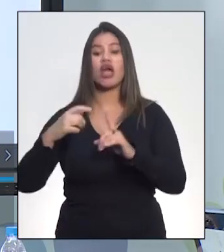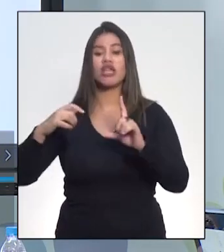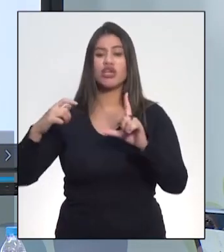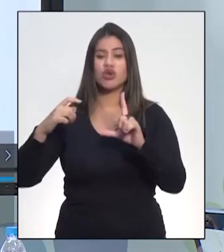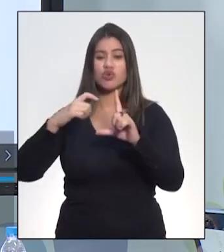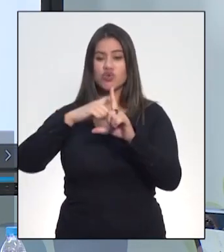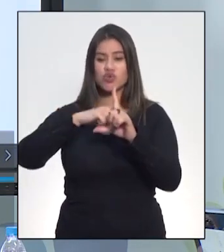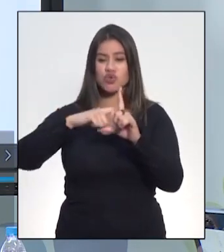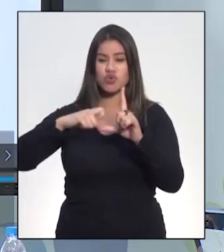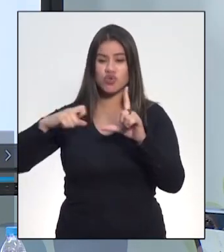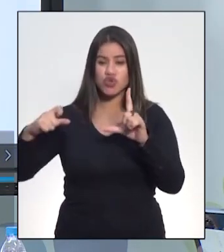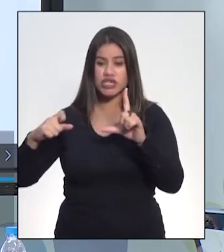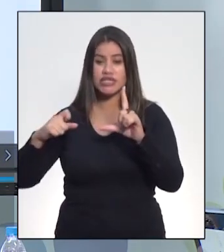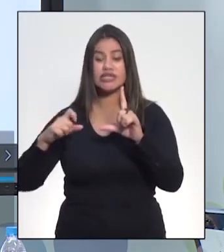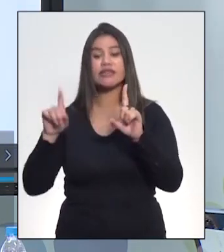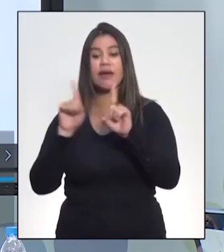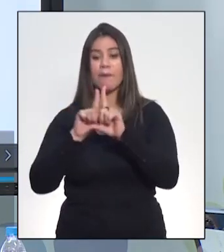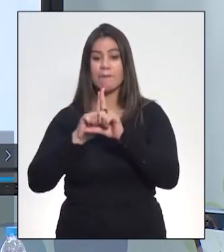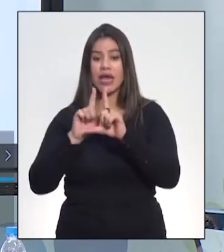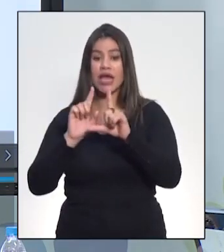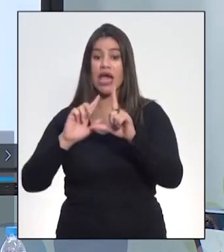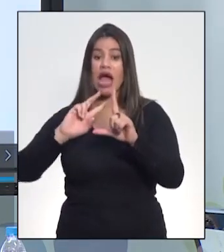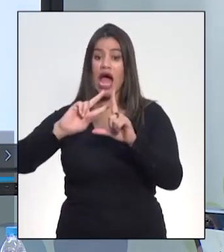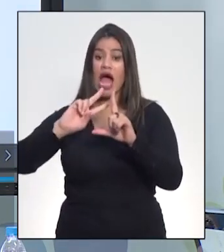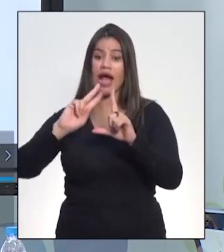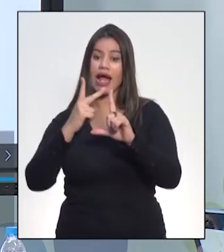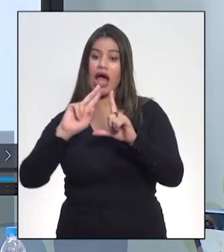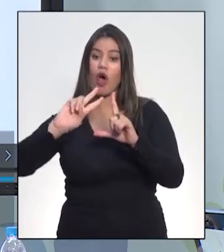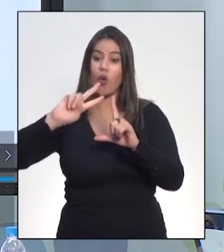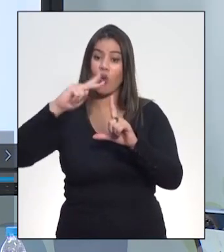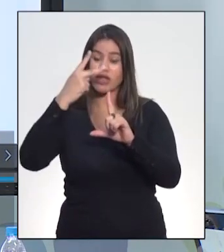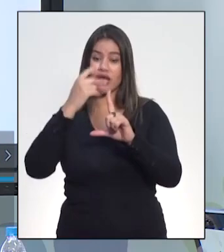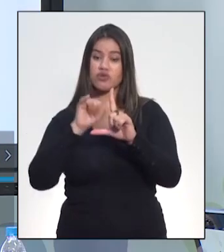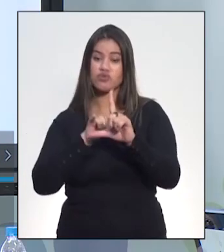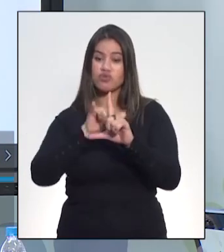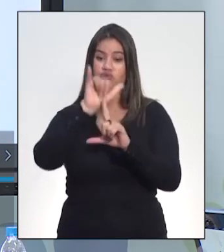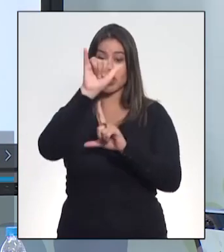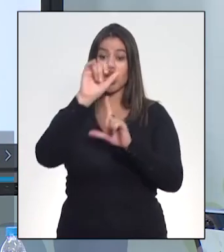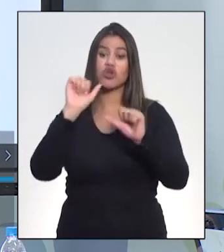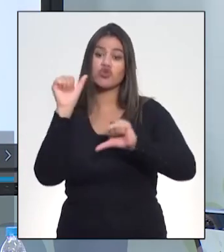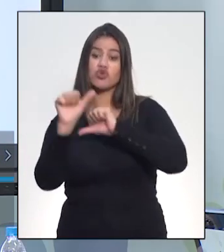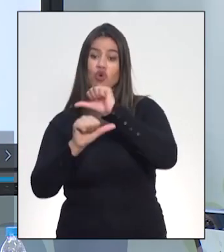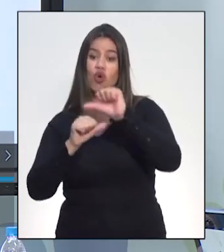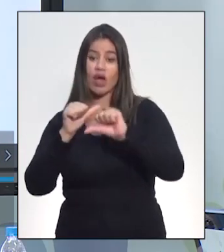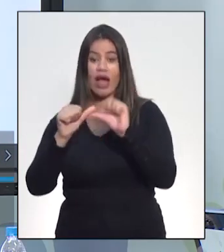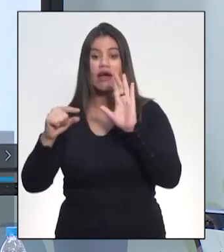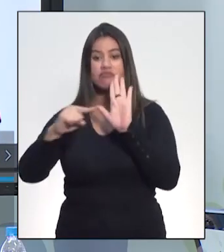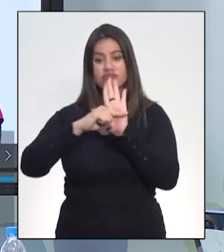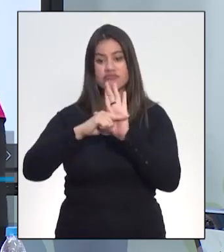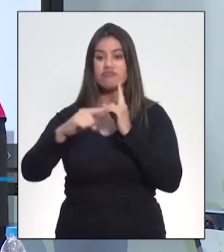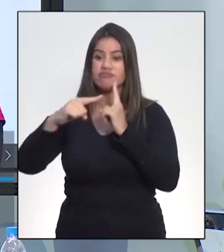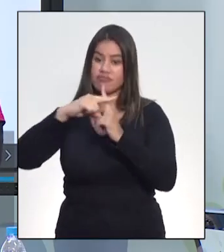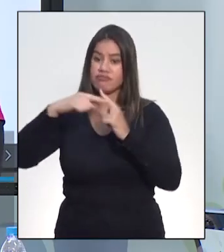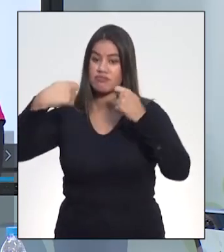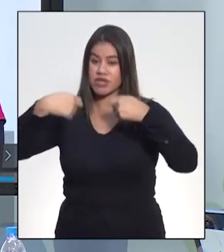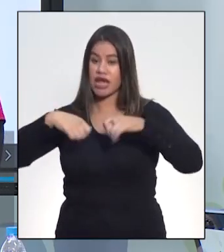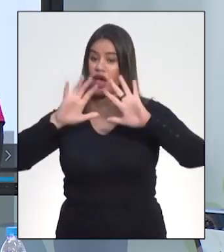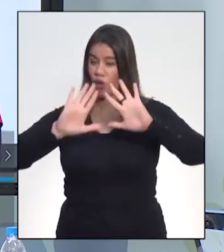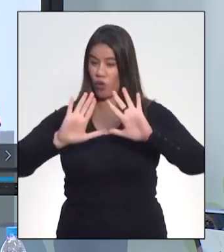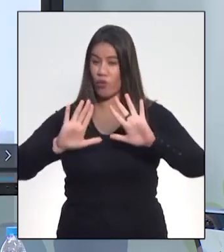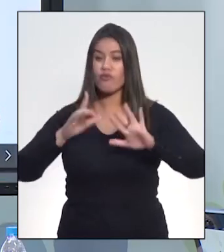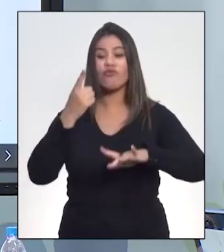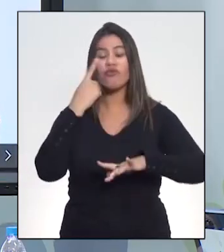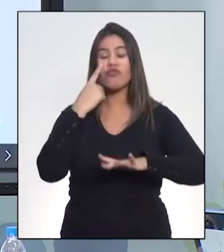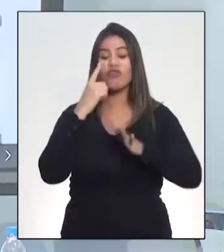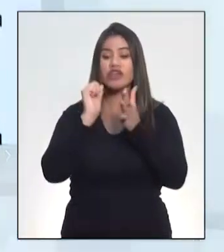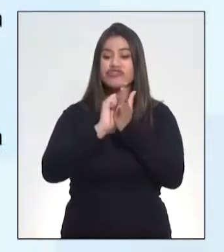é onde cruza o eixo y. Lembra que o h tem que trocar o sinal, tá bom? Vamos fazer uma atividade para ver se vocês entenderam. Atividade 3, por